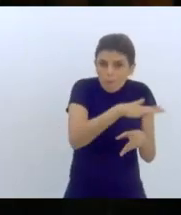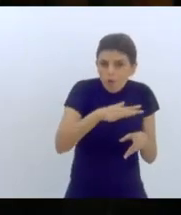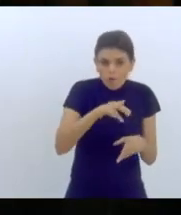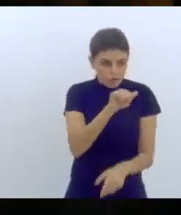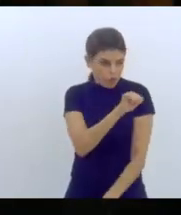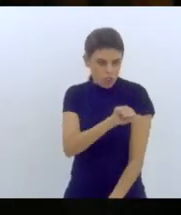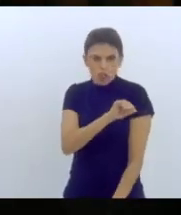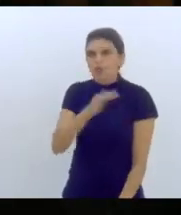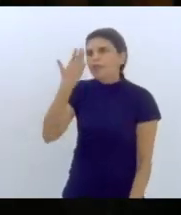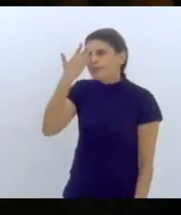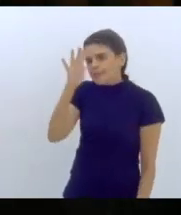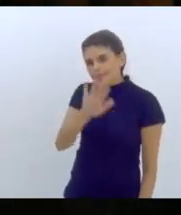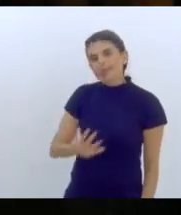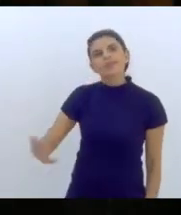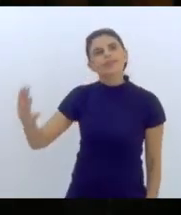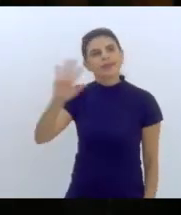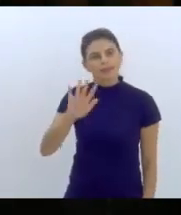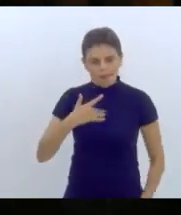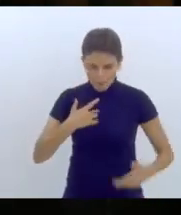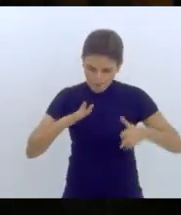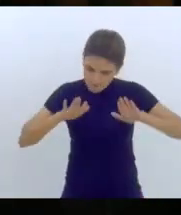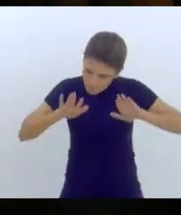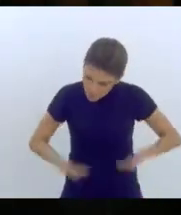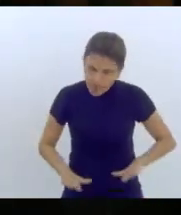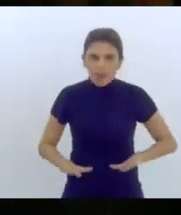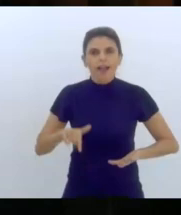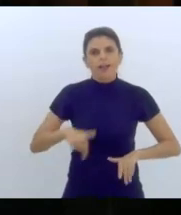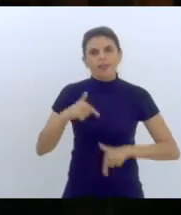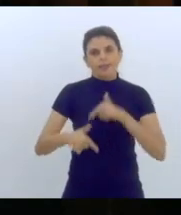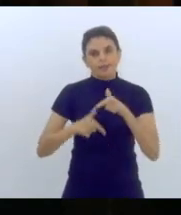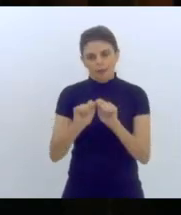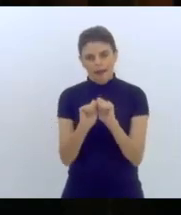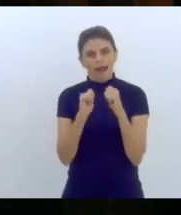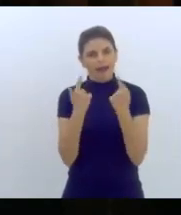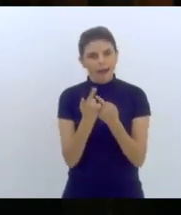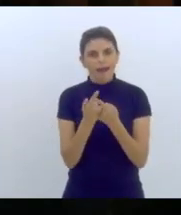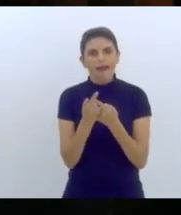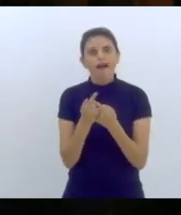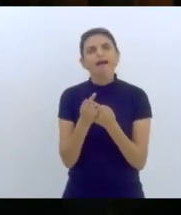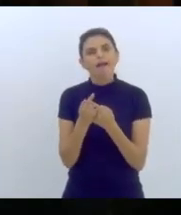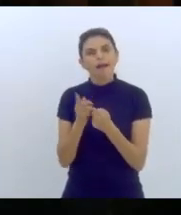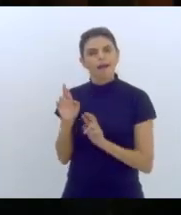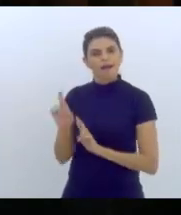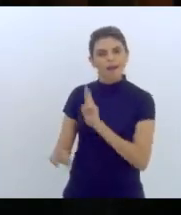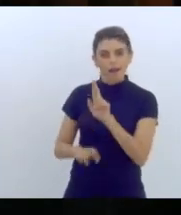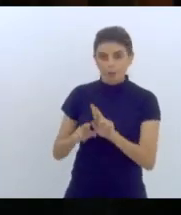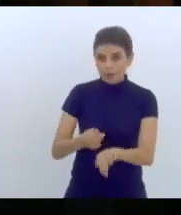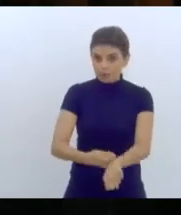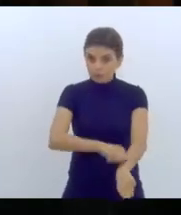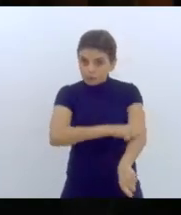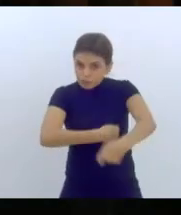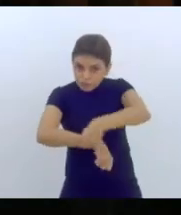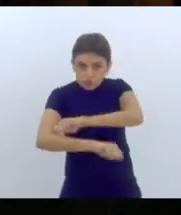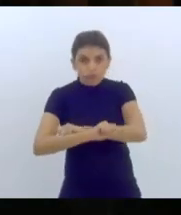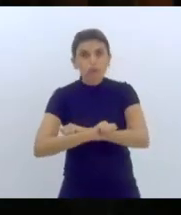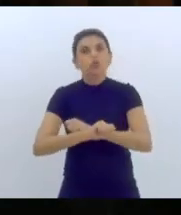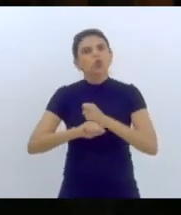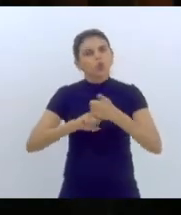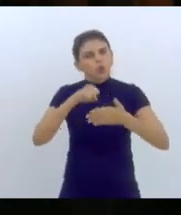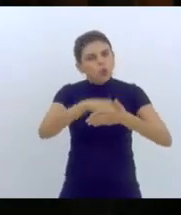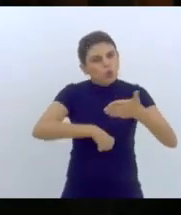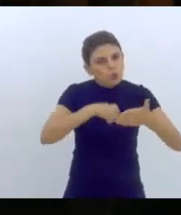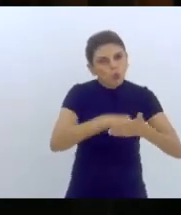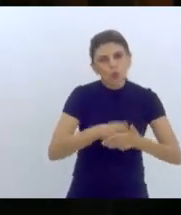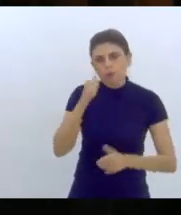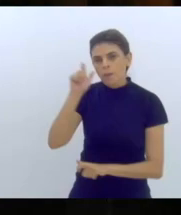bem que a permanência nessa casa representa a luta pelos trabalhadores e as trabalhadoras que não têm dignidade humana